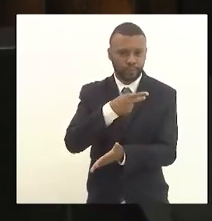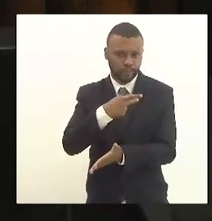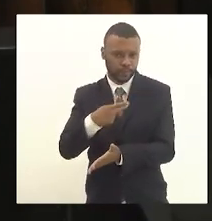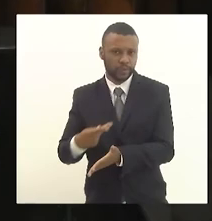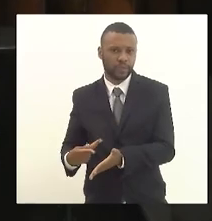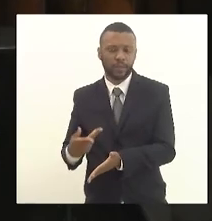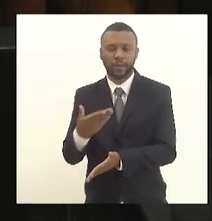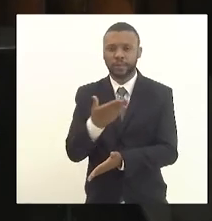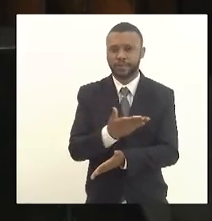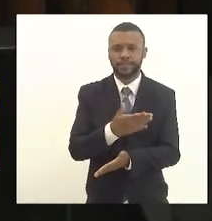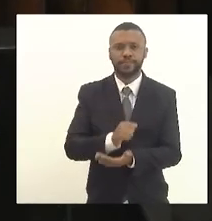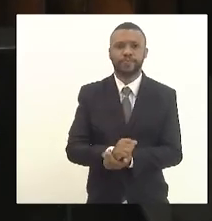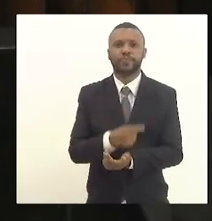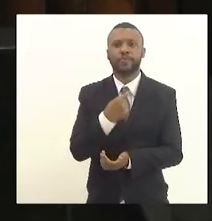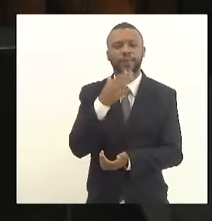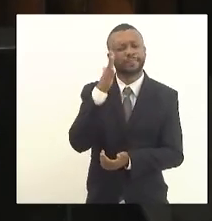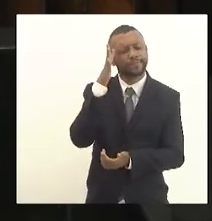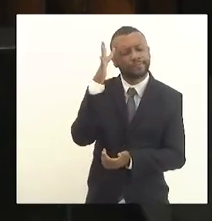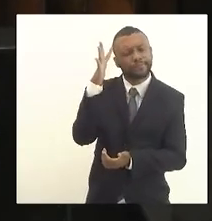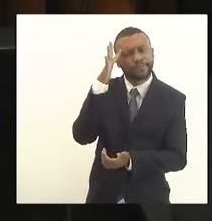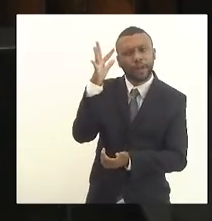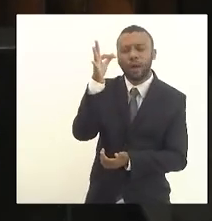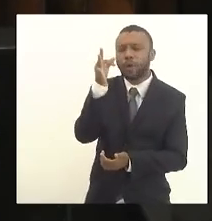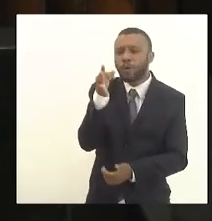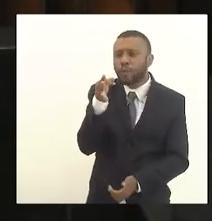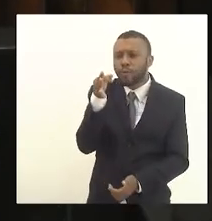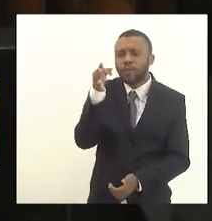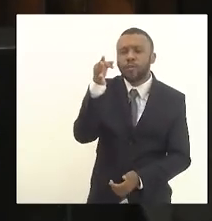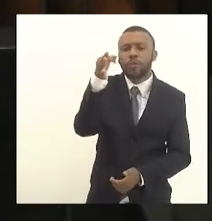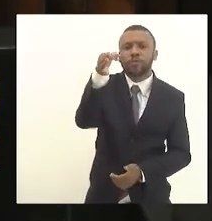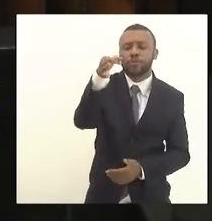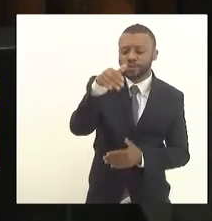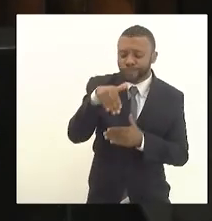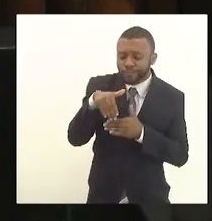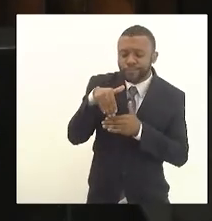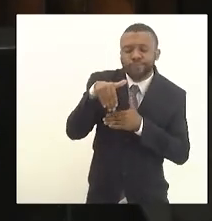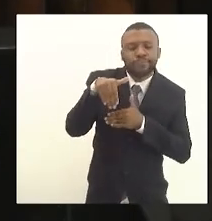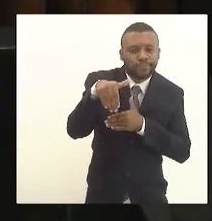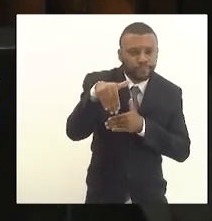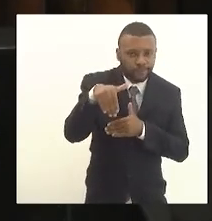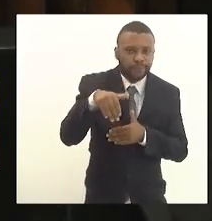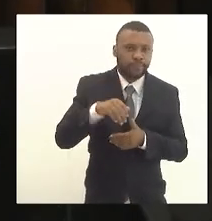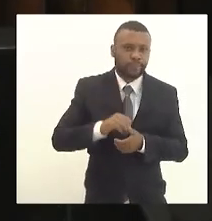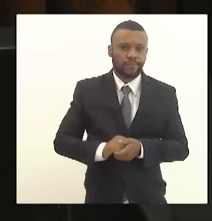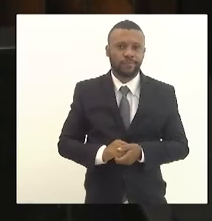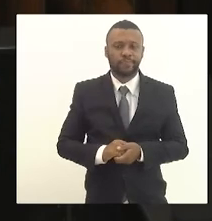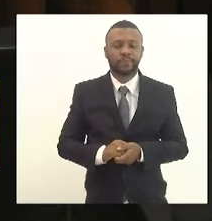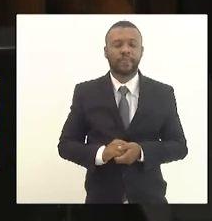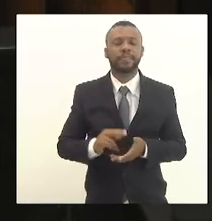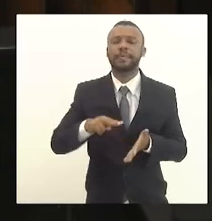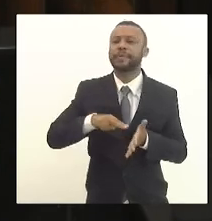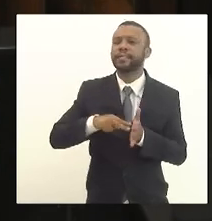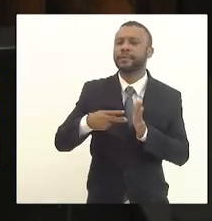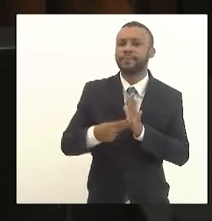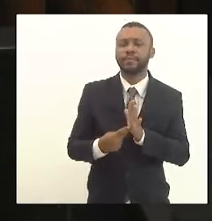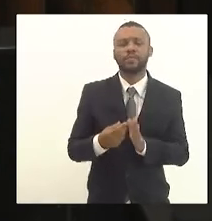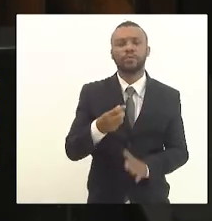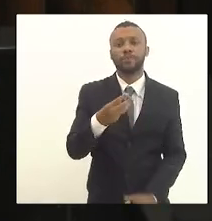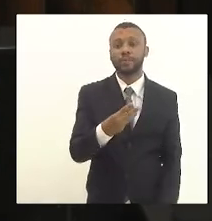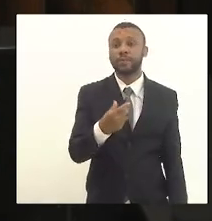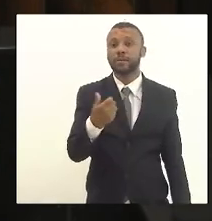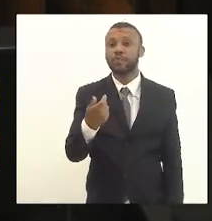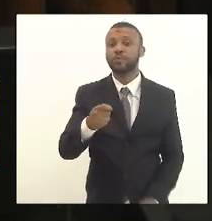estava olhando o futuro, um futuro de curtíssimo prazo, que é o 31 de